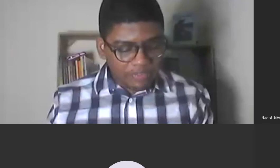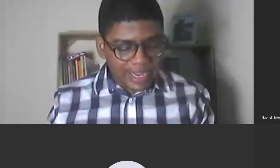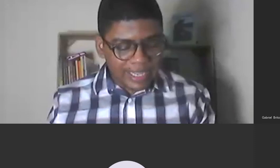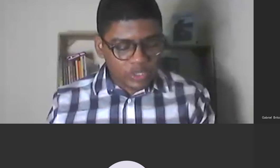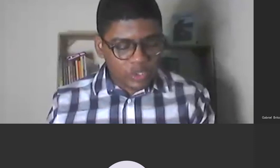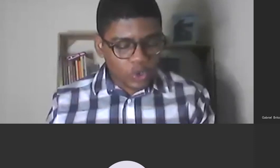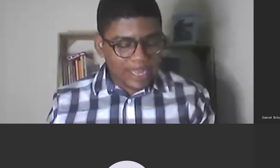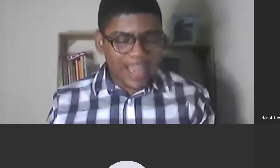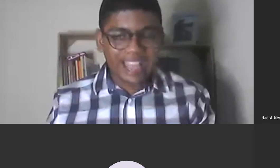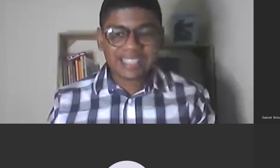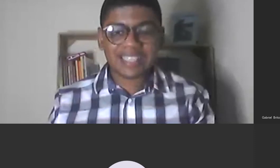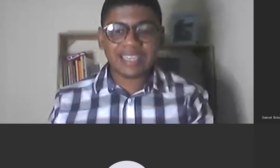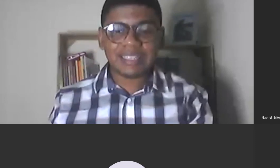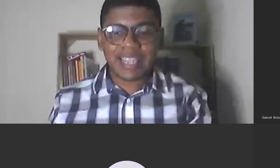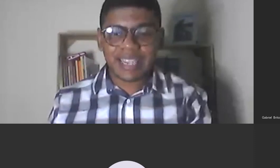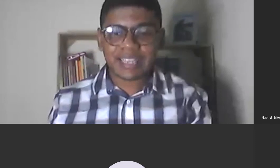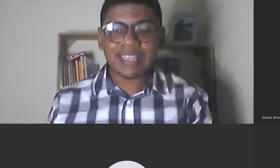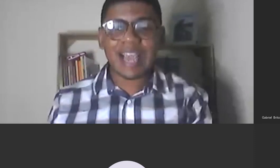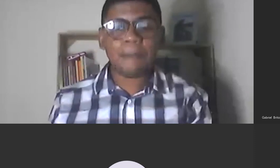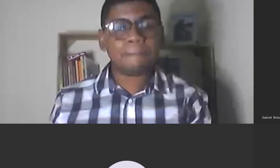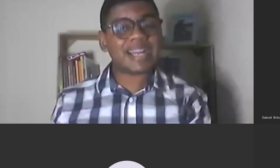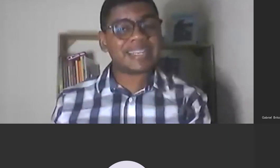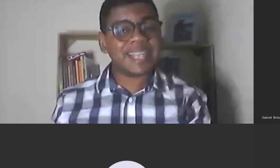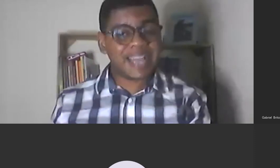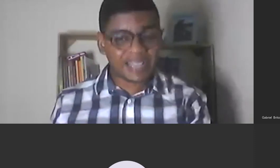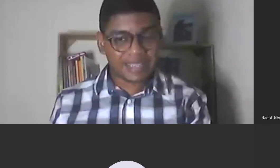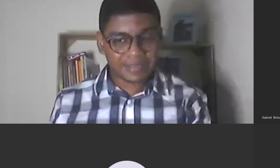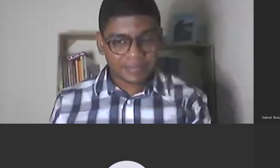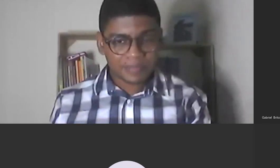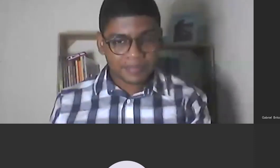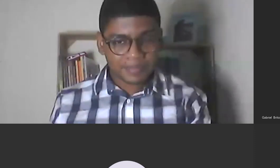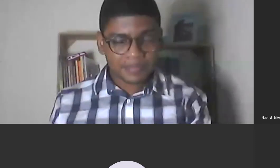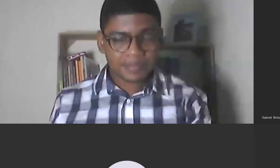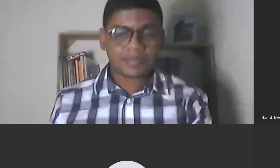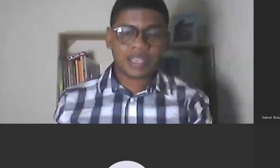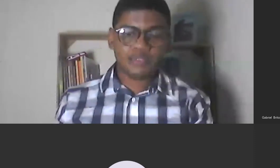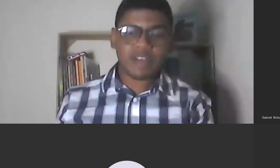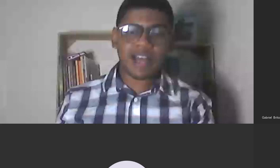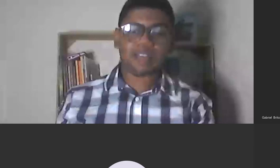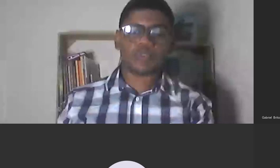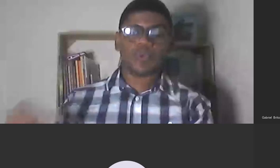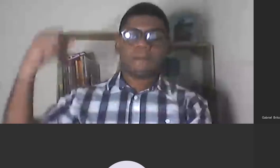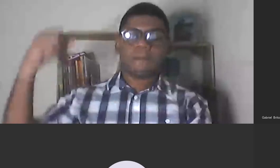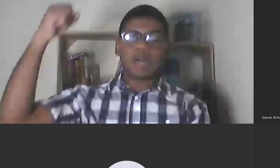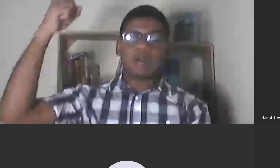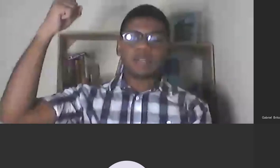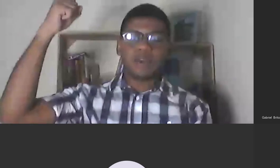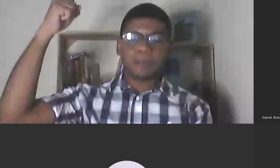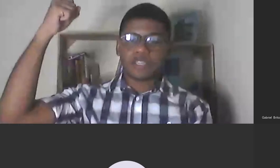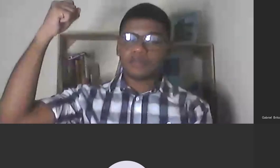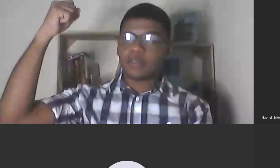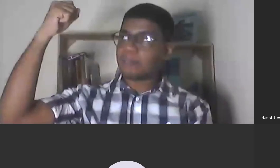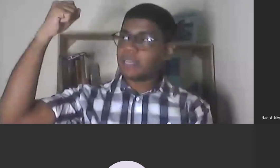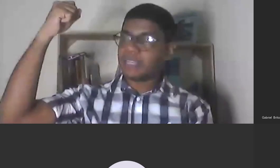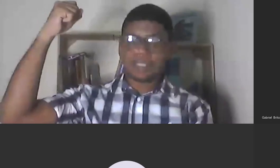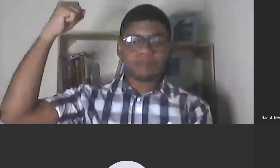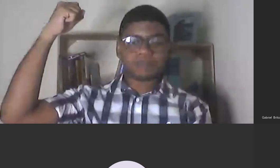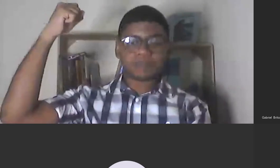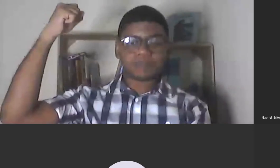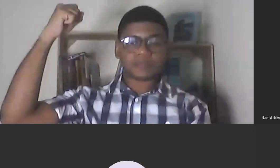Se eu quero falar sobre acender e apagar, o que eu faço? Mão aqui, ó,